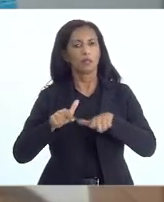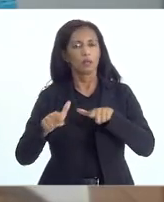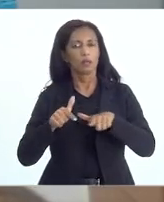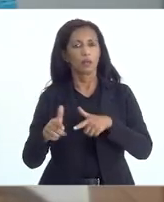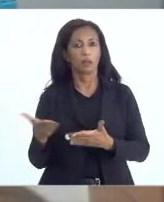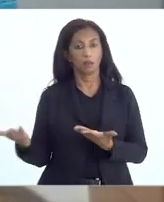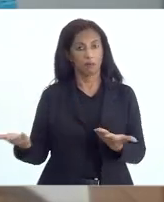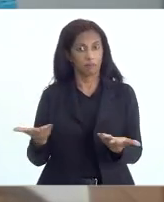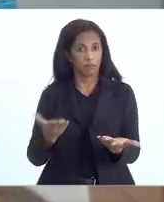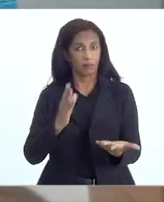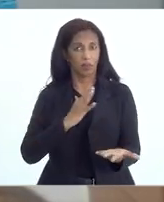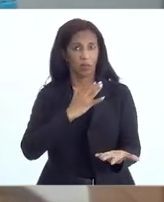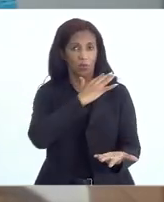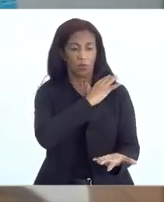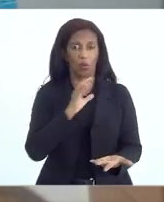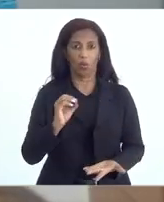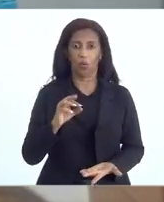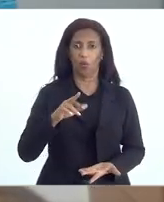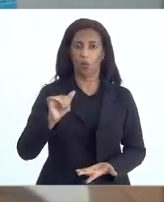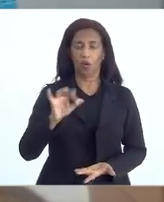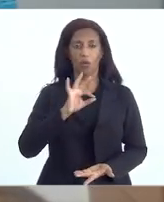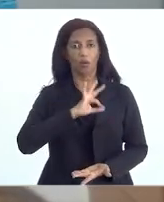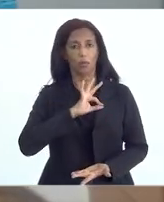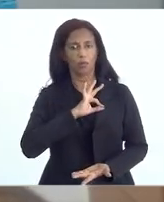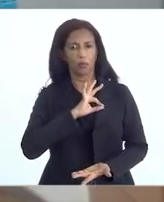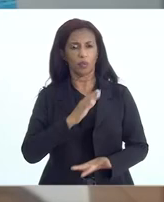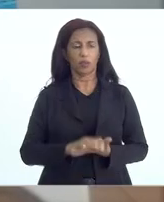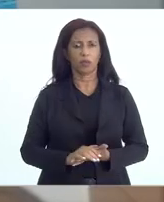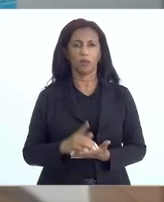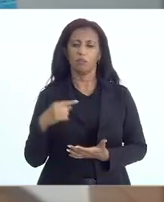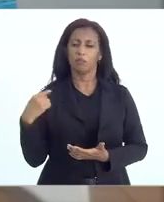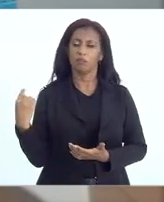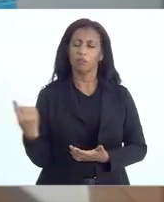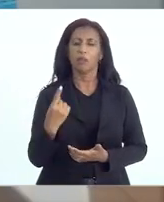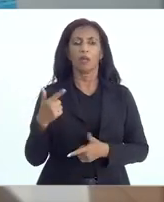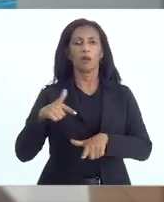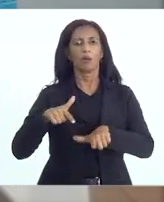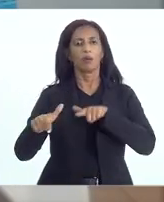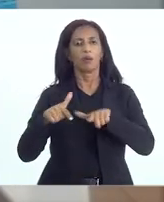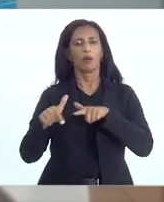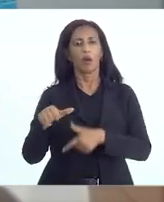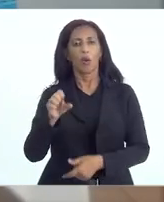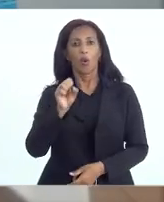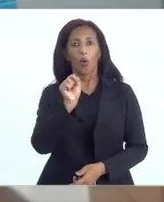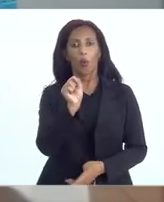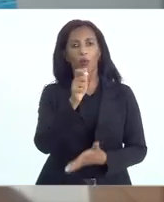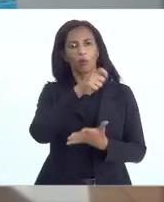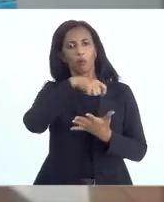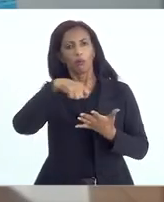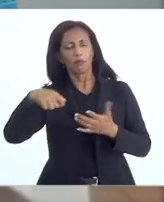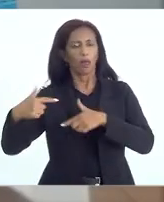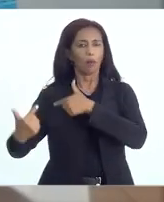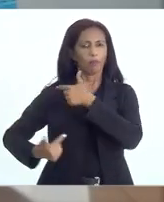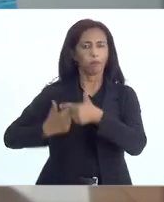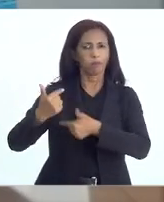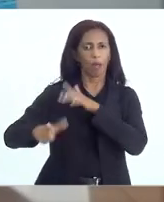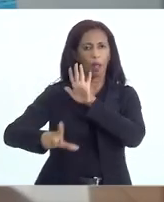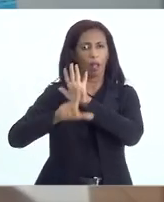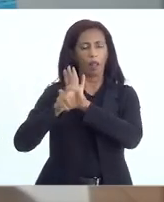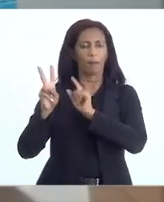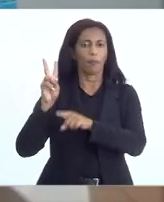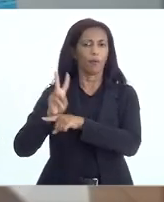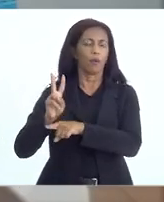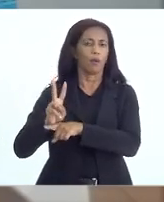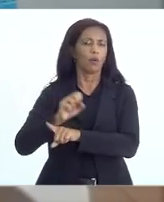daqui o Coronel Neto da Polícia Militar estamos trabalhando aproximadamente oito meses na lei de